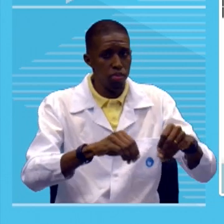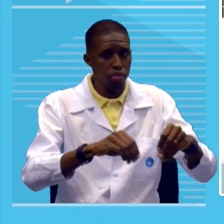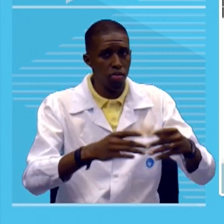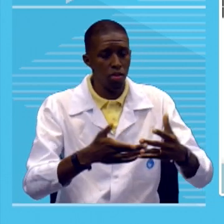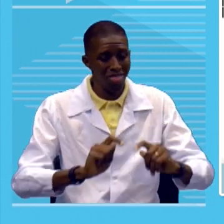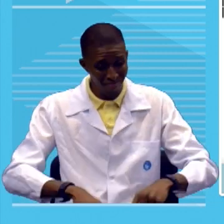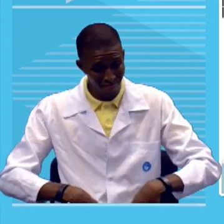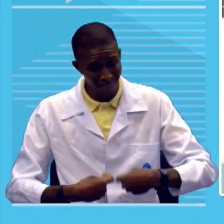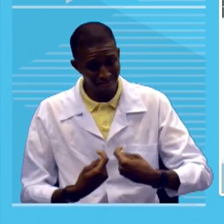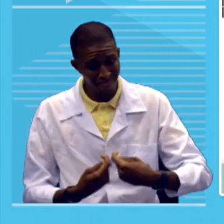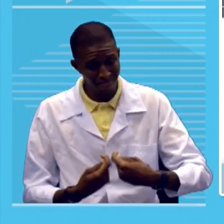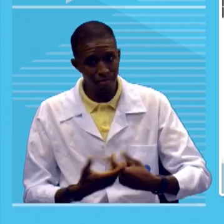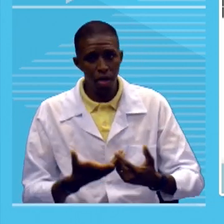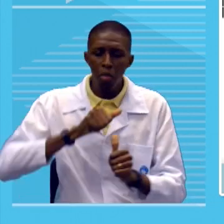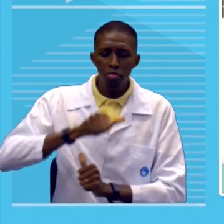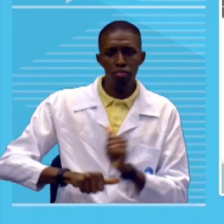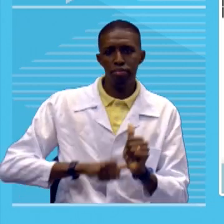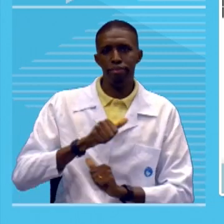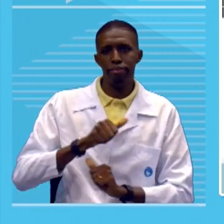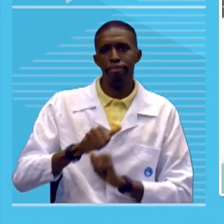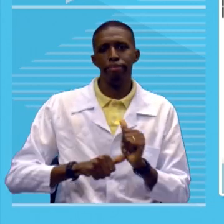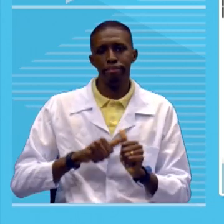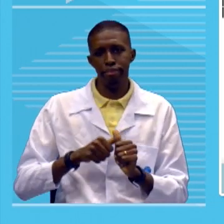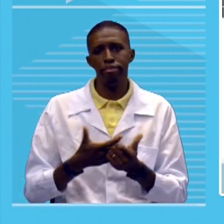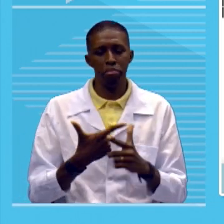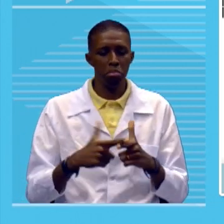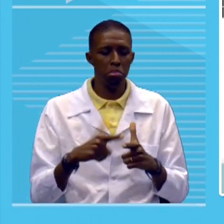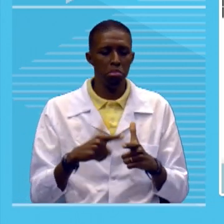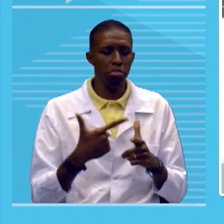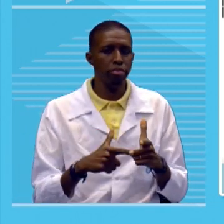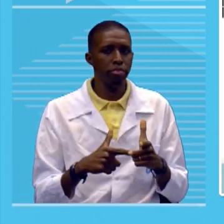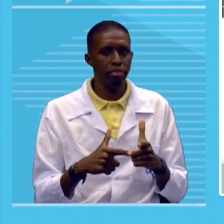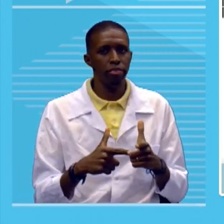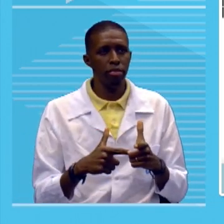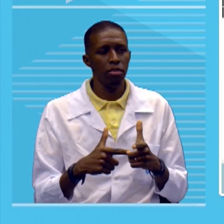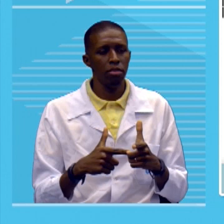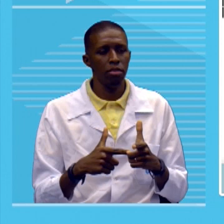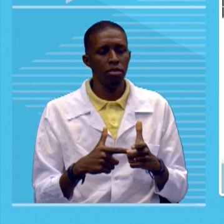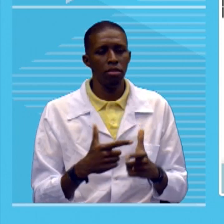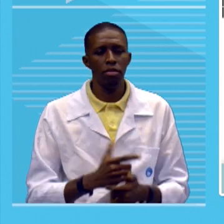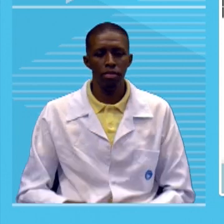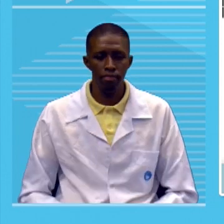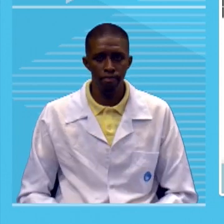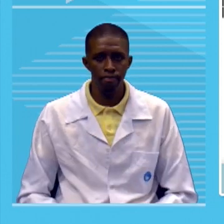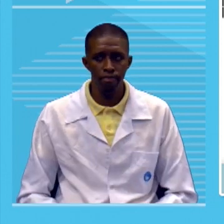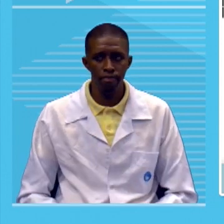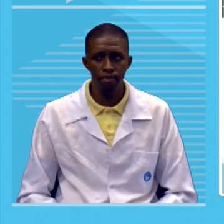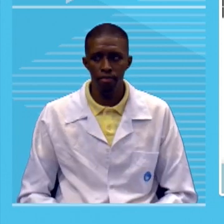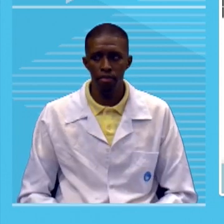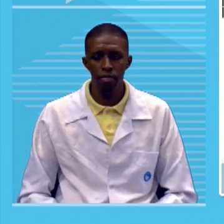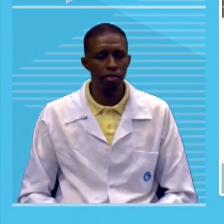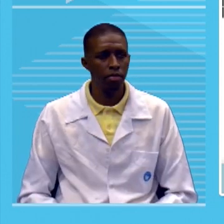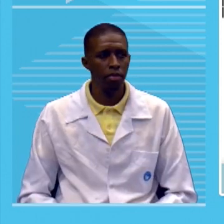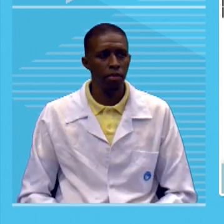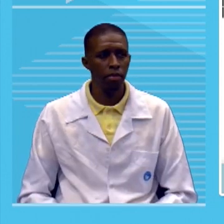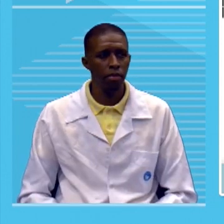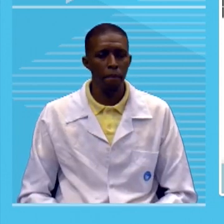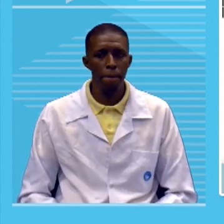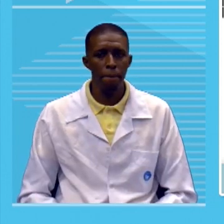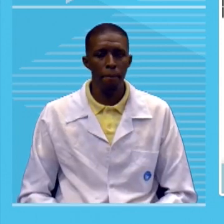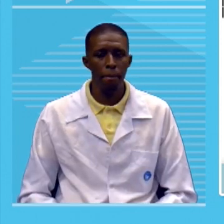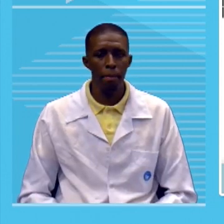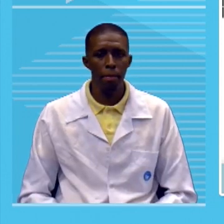intercalação é de um aposto. Aposto. País emergente e